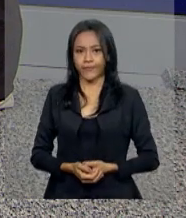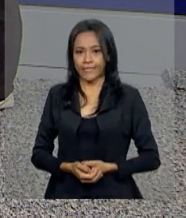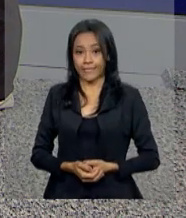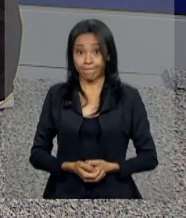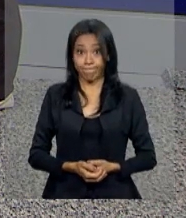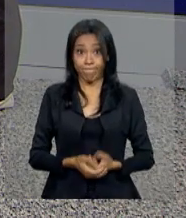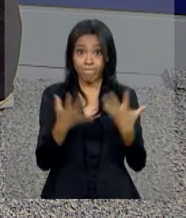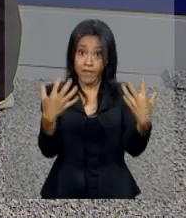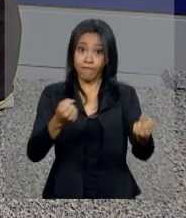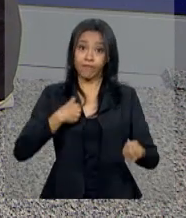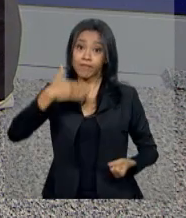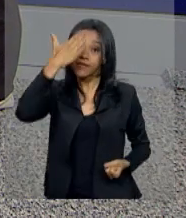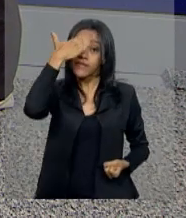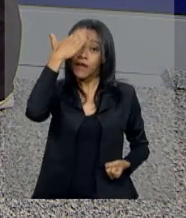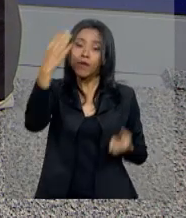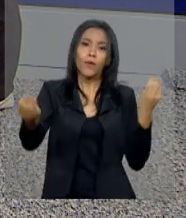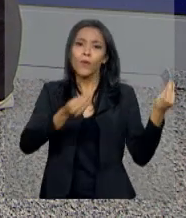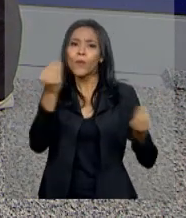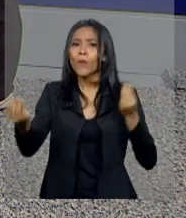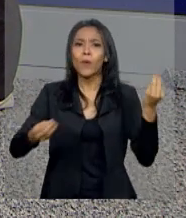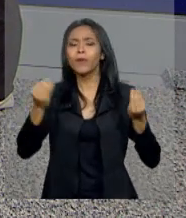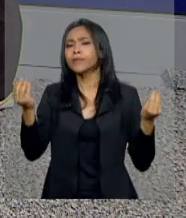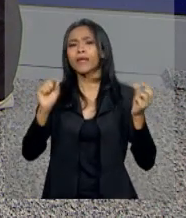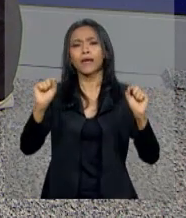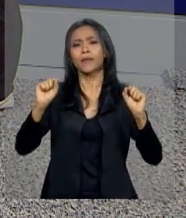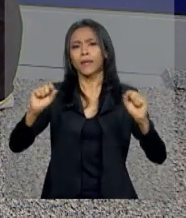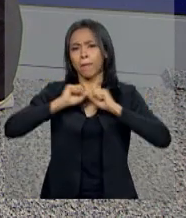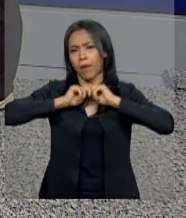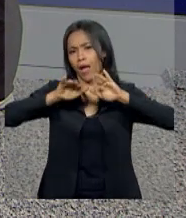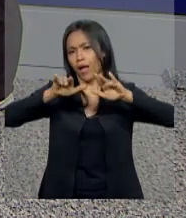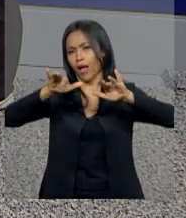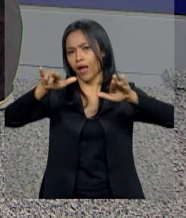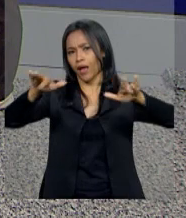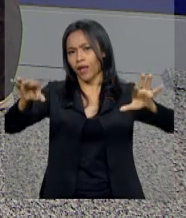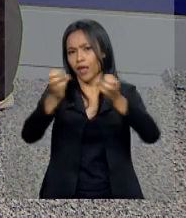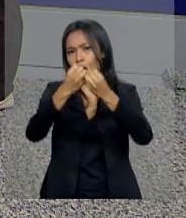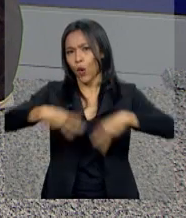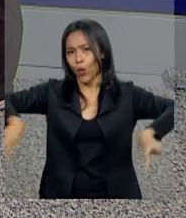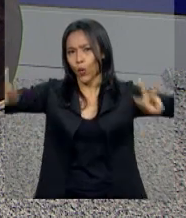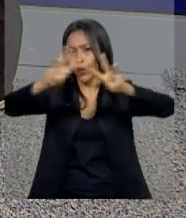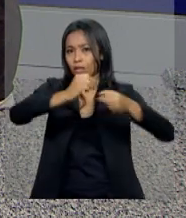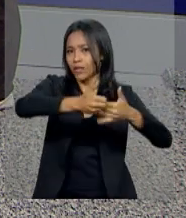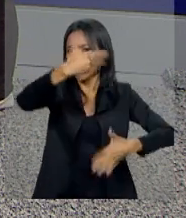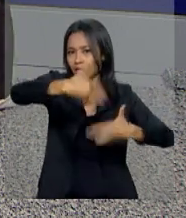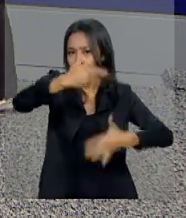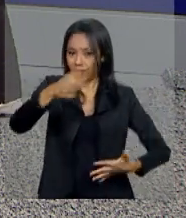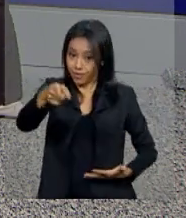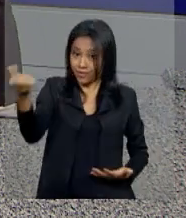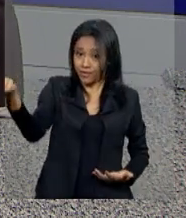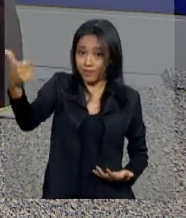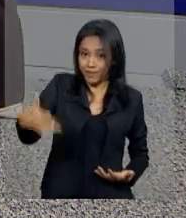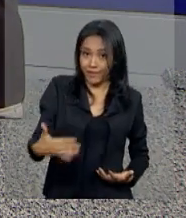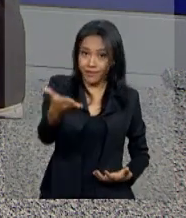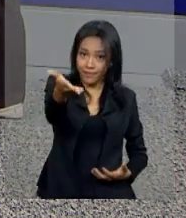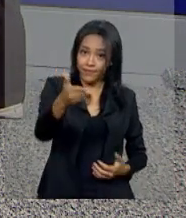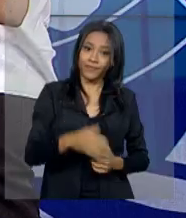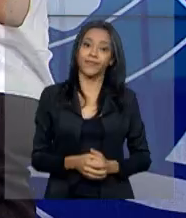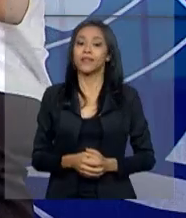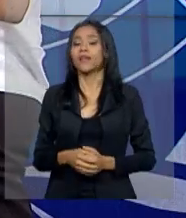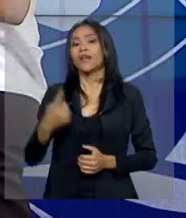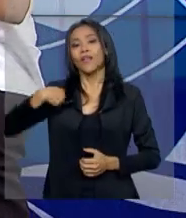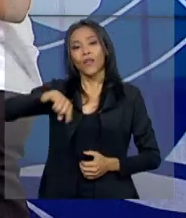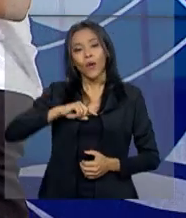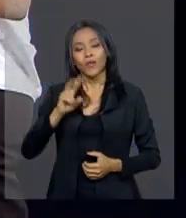E vamos saber agora como está a repercussão da Assembleia Geral da ONU nas redes sociais. Thaísa Dias, conta pra gente. Renata, nós estamos